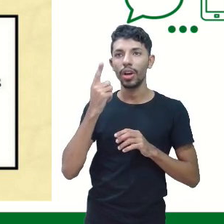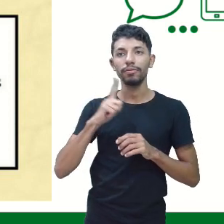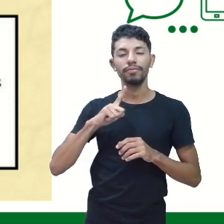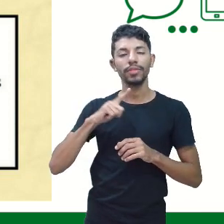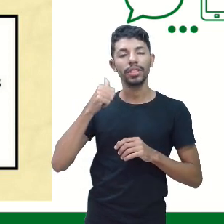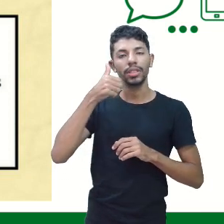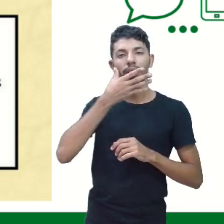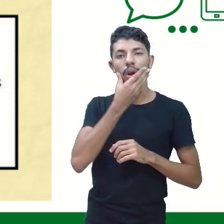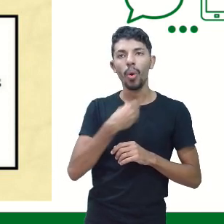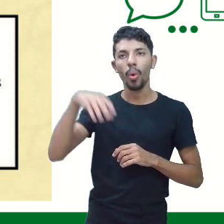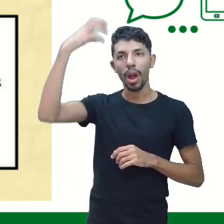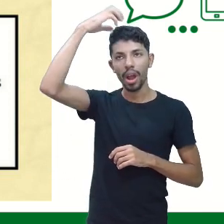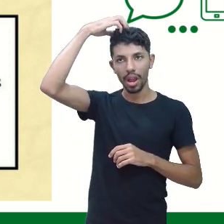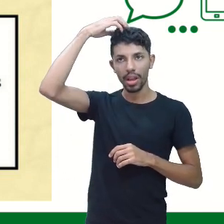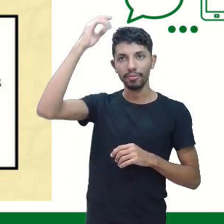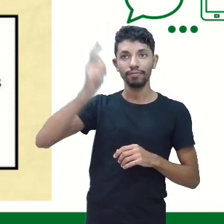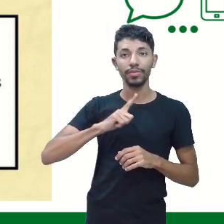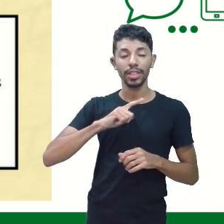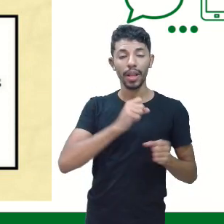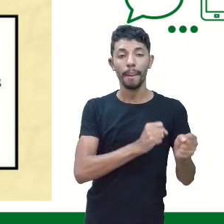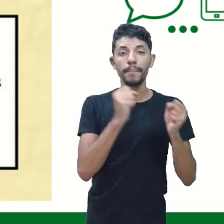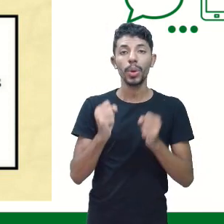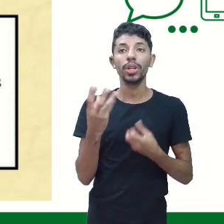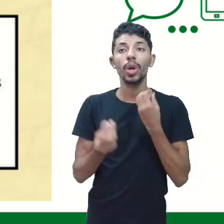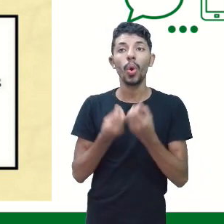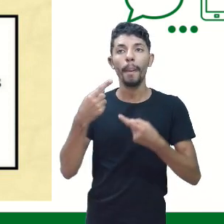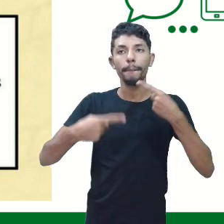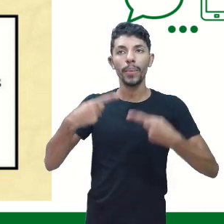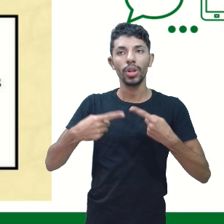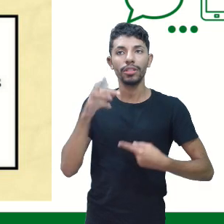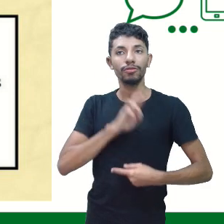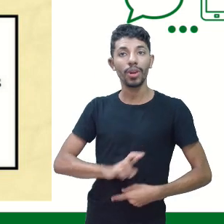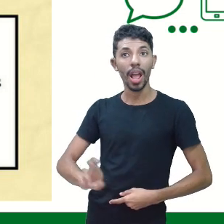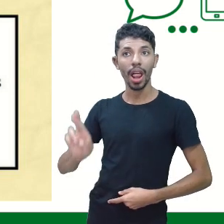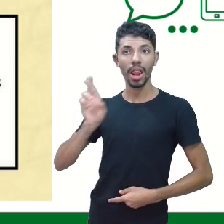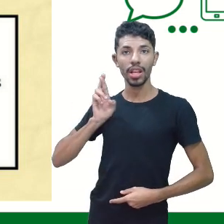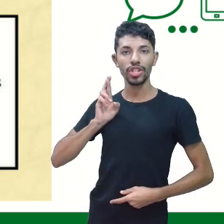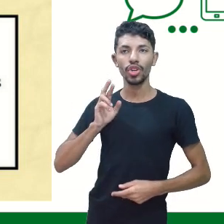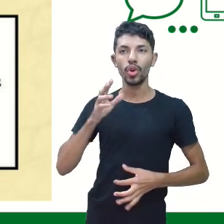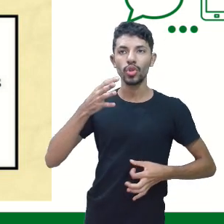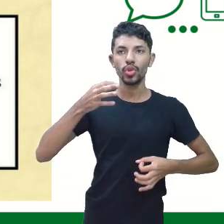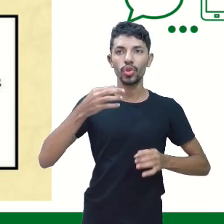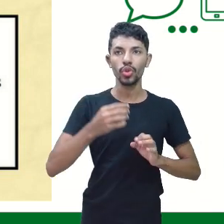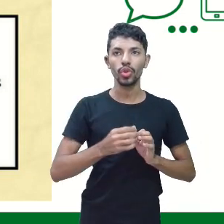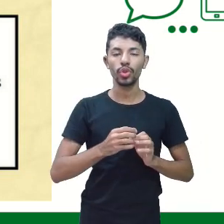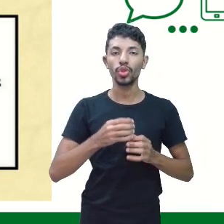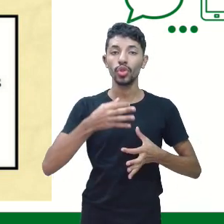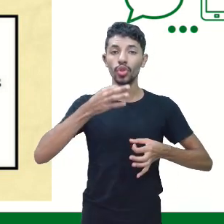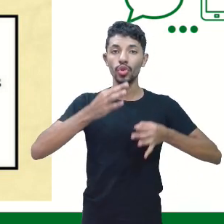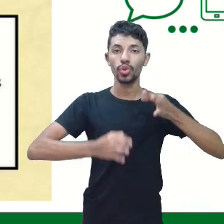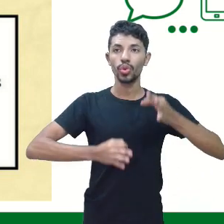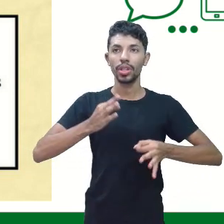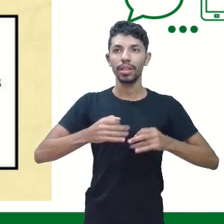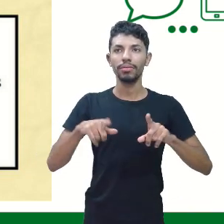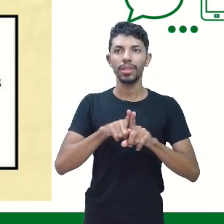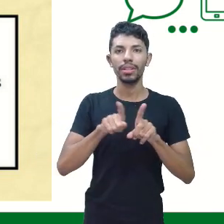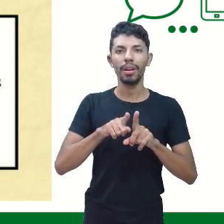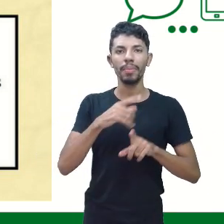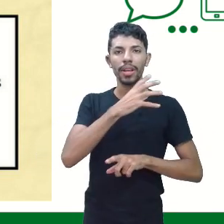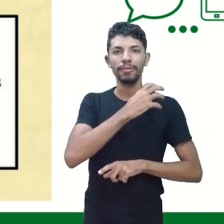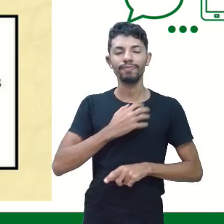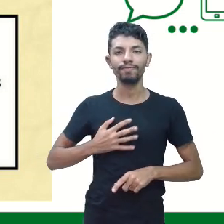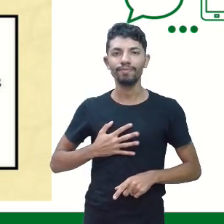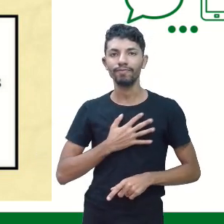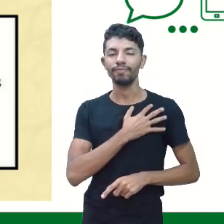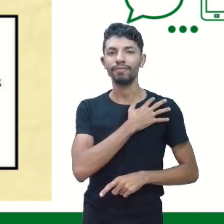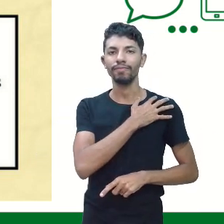poder político, religioso, jurídico e militar, ou seja, o rei ele era chefe do exército, ele era